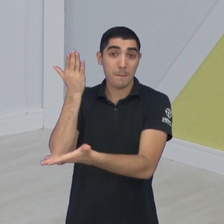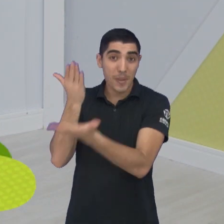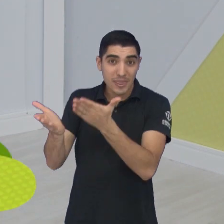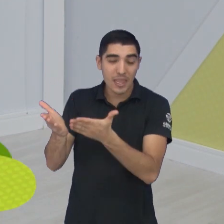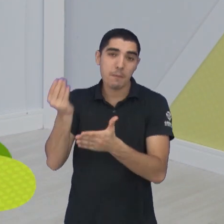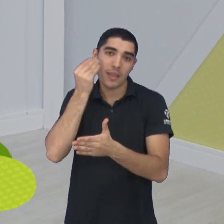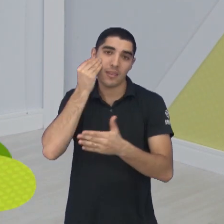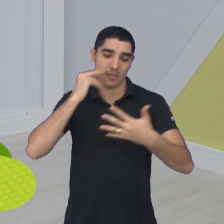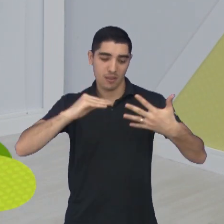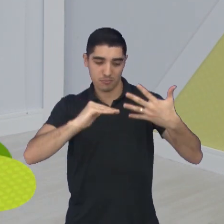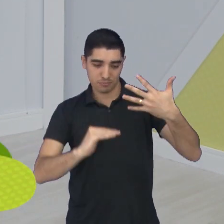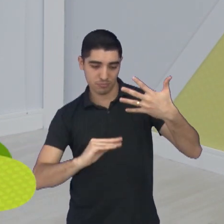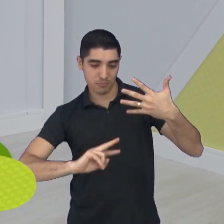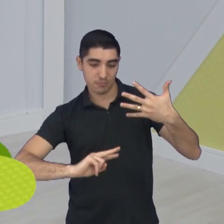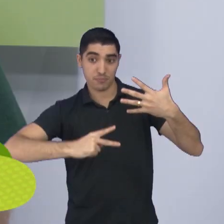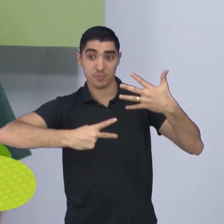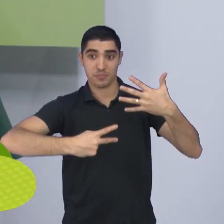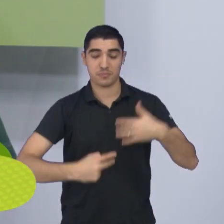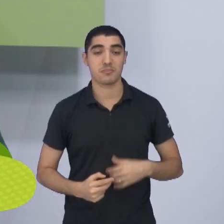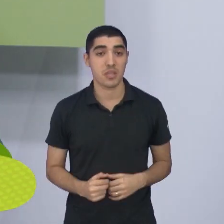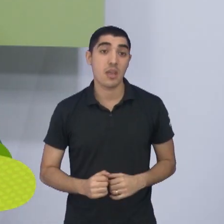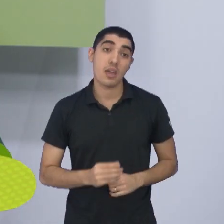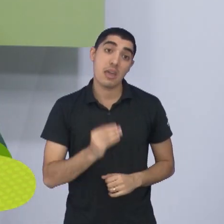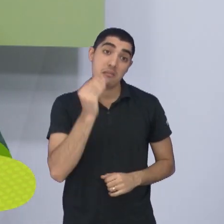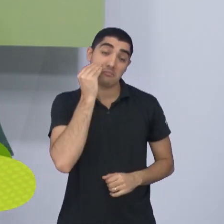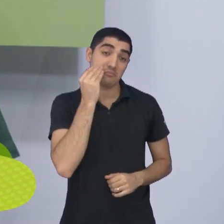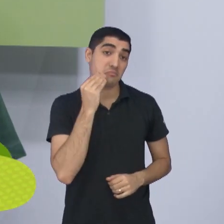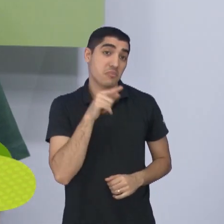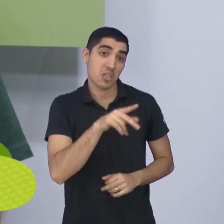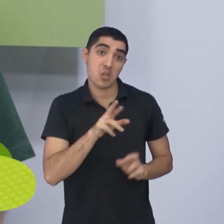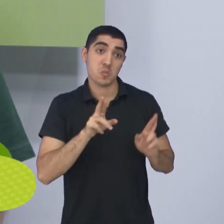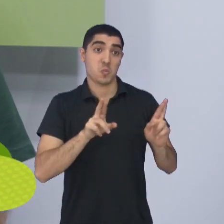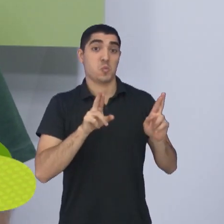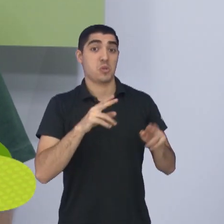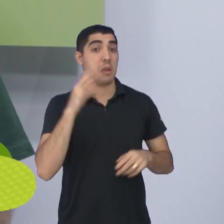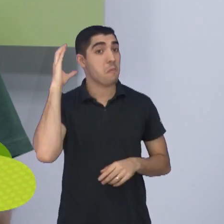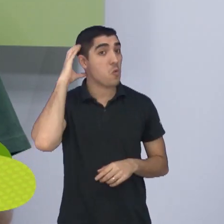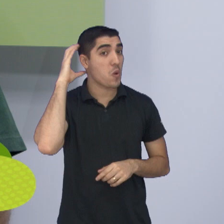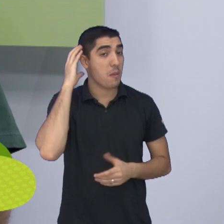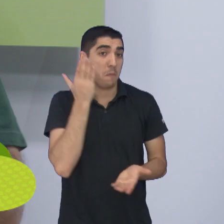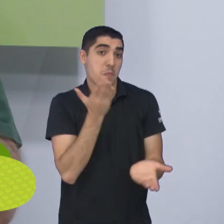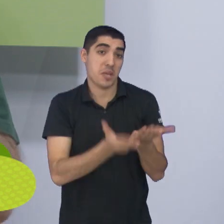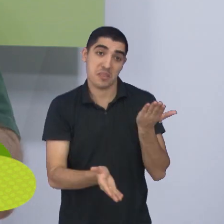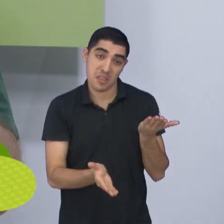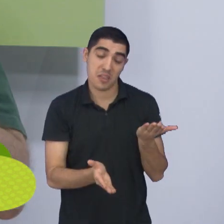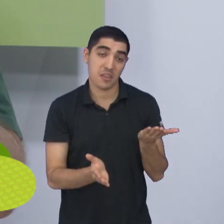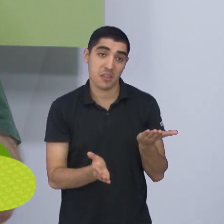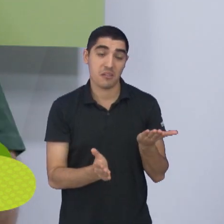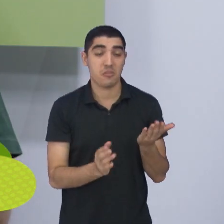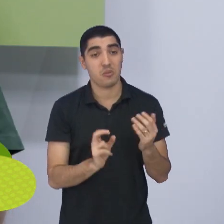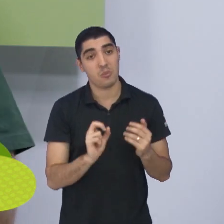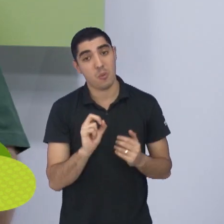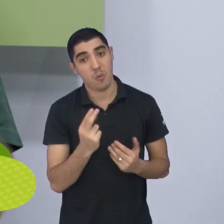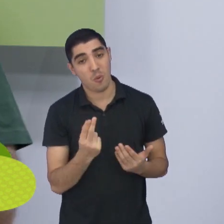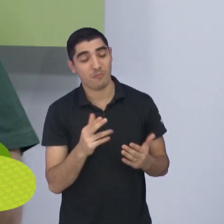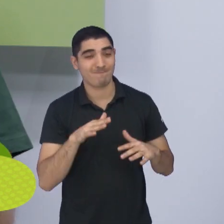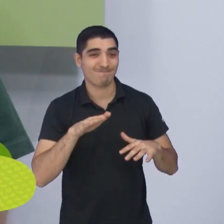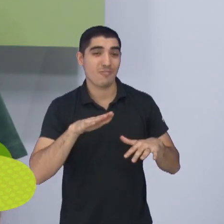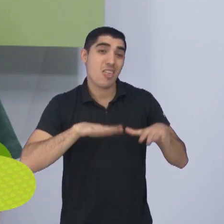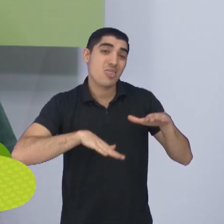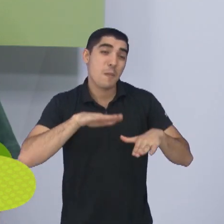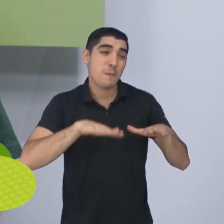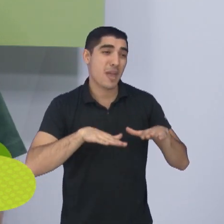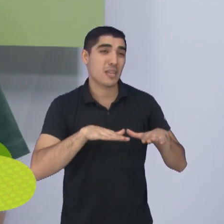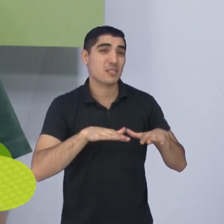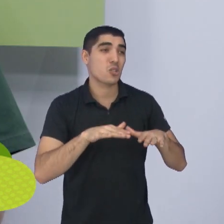para o São José, Brunão. Talvez torcer contra o misto, enfim, ter algum... Se depender de resultado é